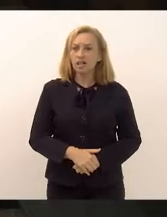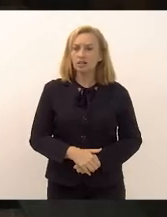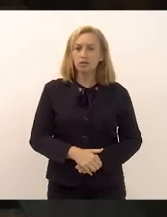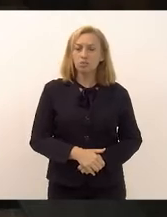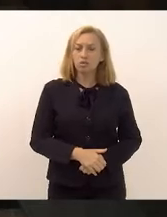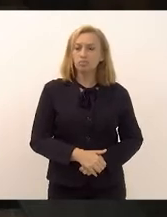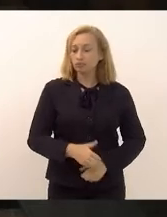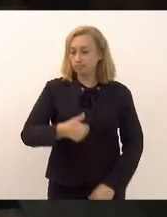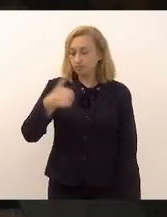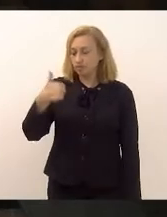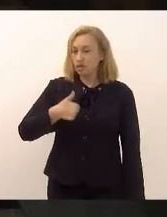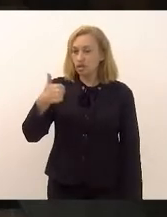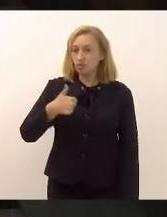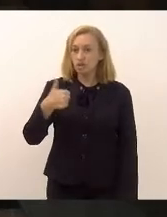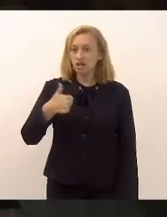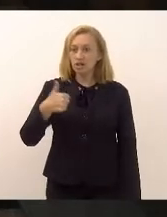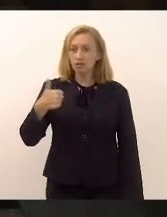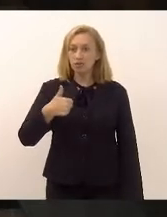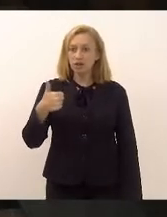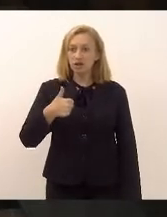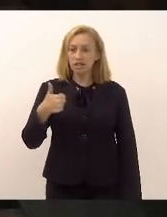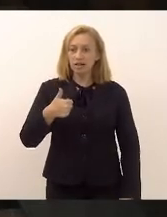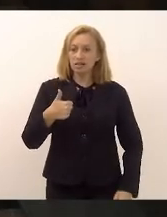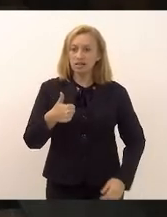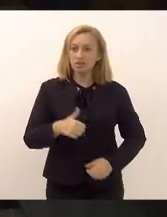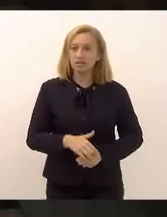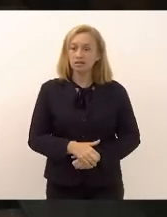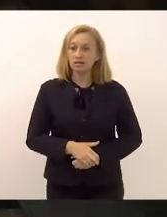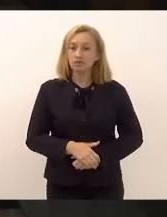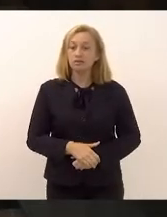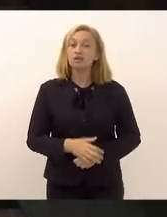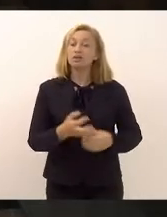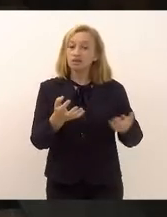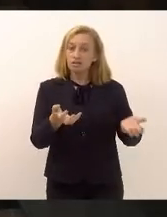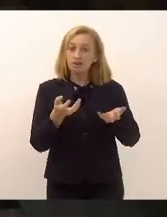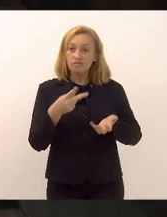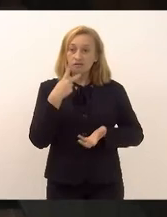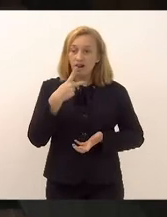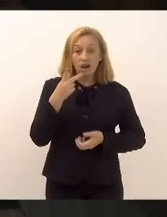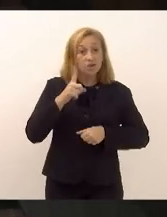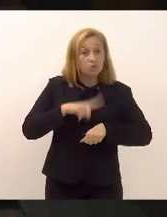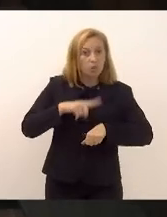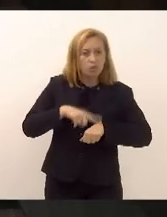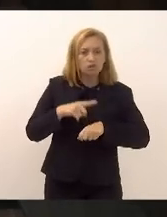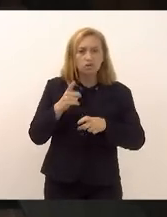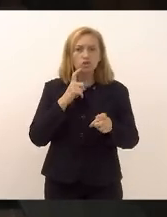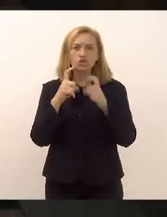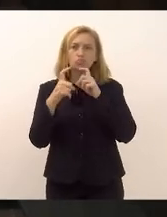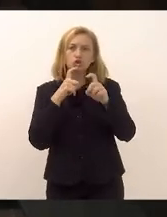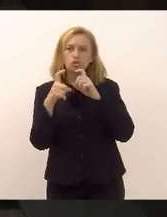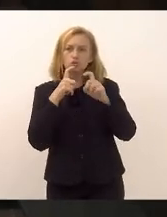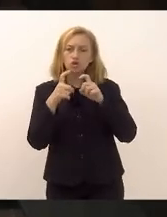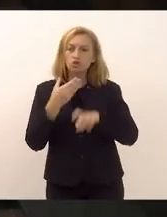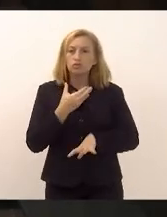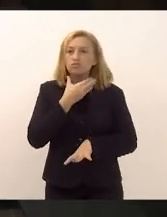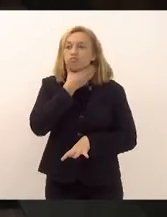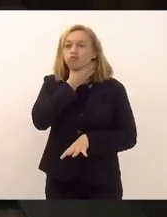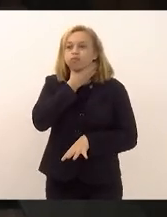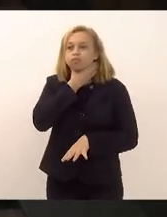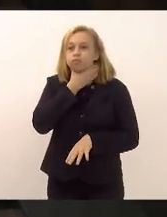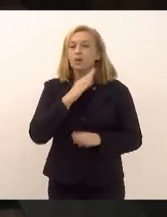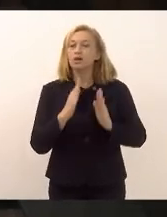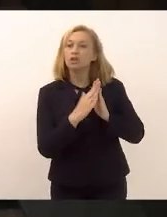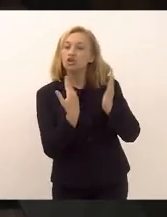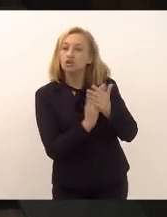Em primeiro lugar, eu quero falar do meu estarrecimento no momento onde a gente está discutindo a crise que a FAETEC se